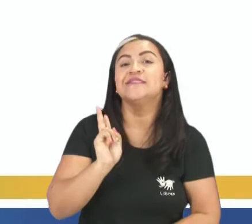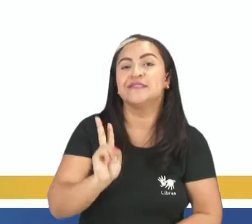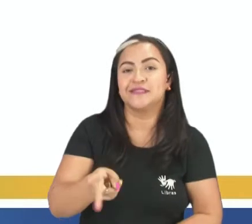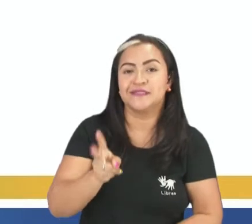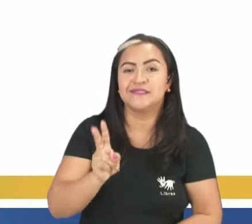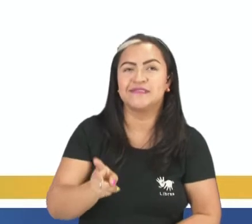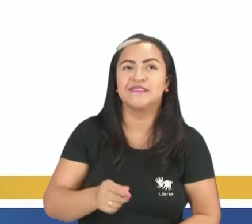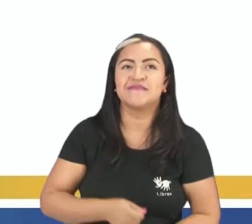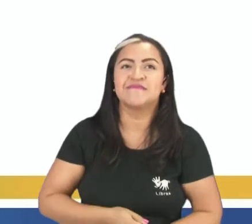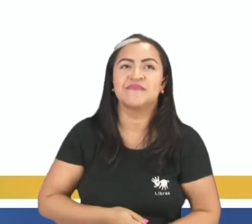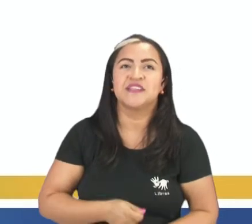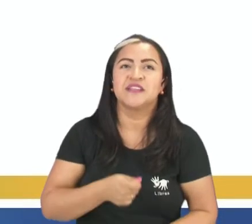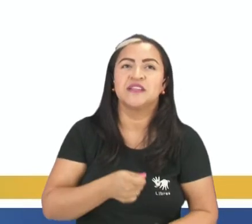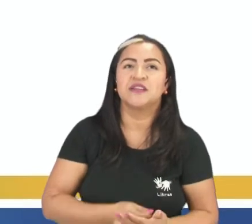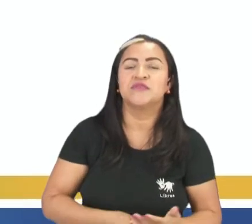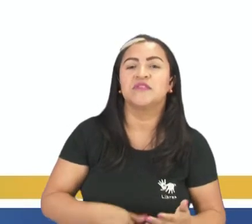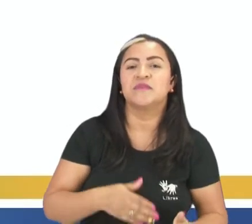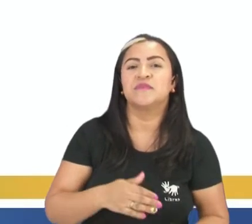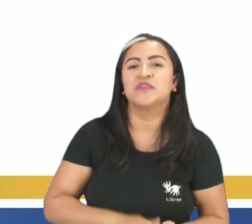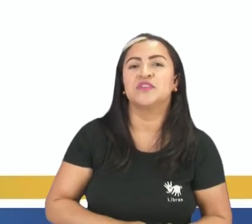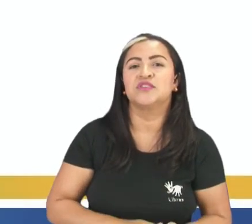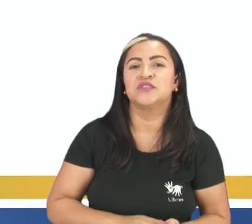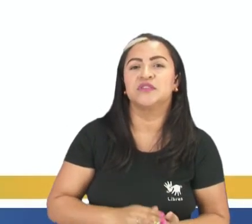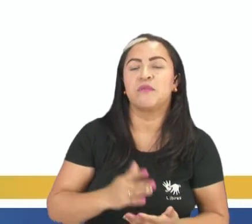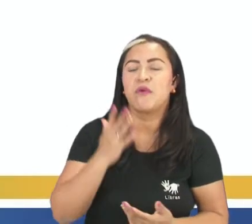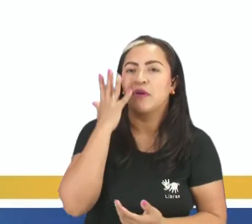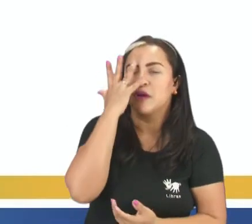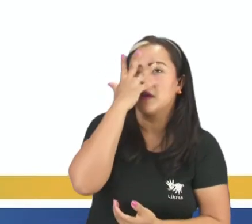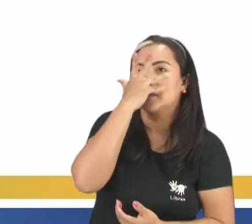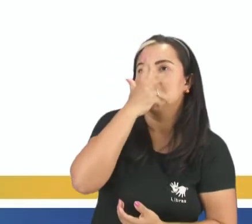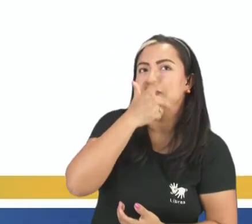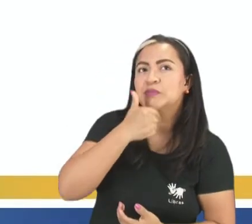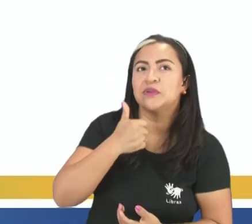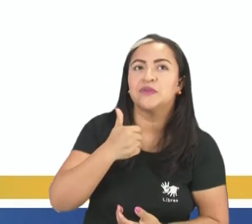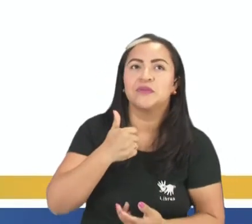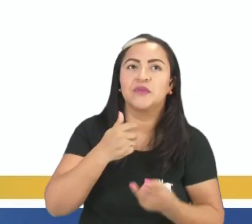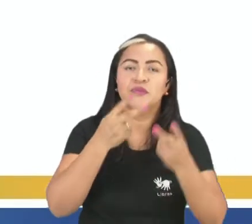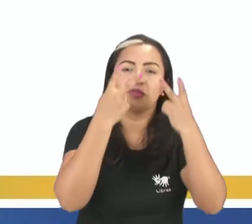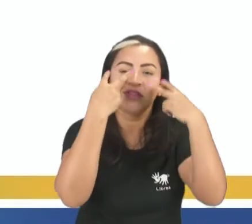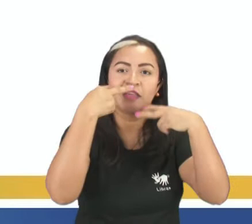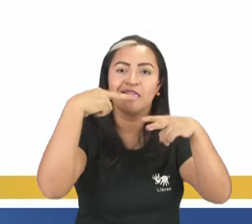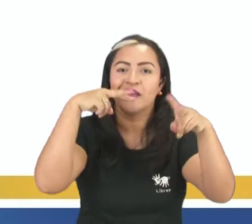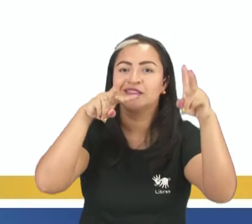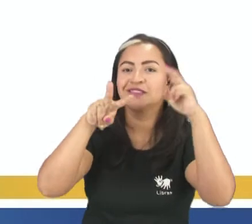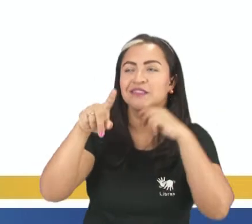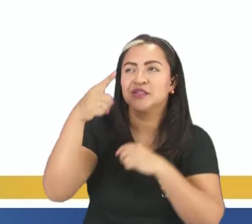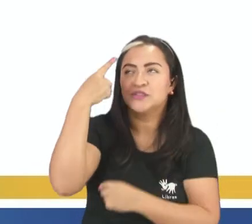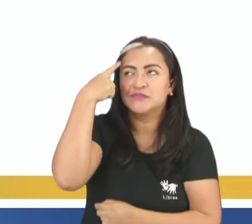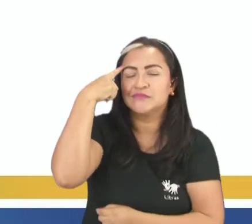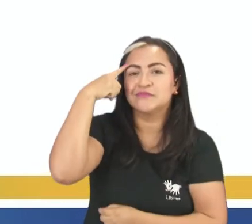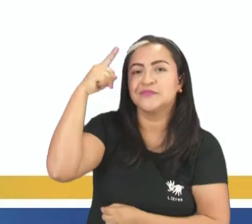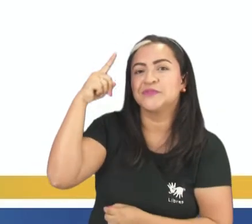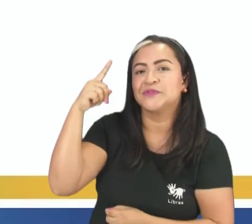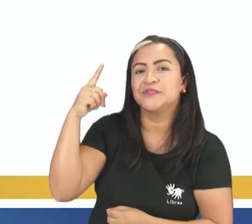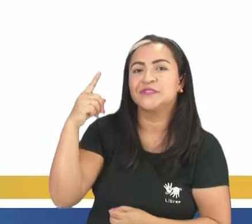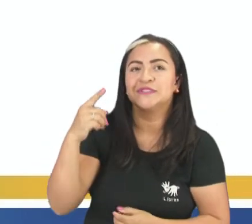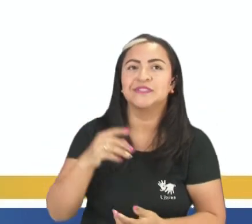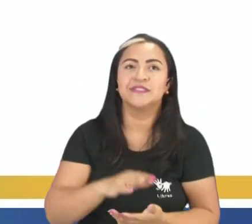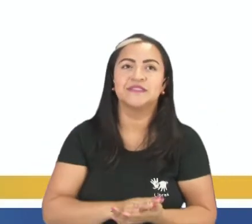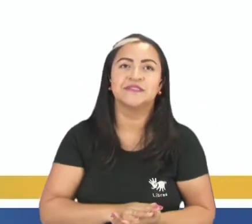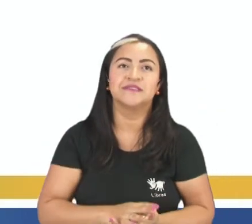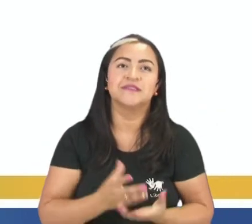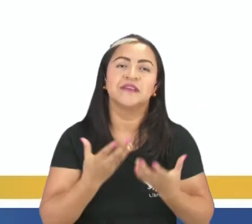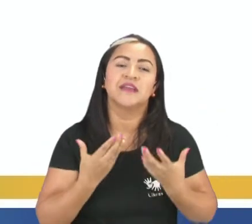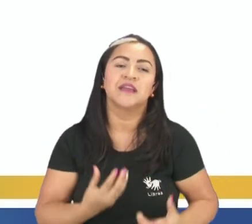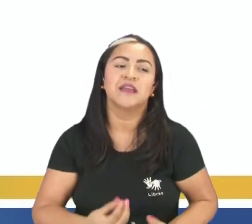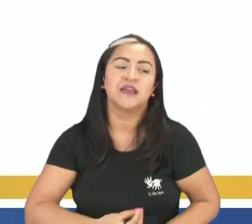e tanto, que mesmo em face do maior encanto, dele se encante mais meu pensamento. Quero